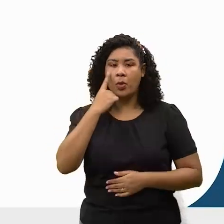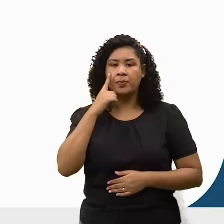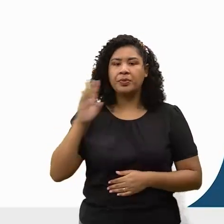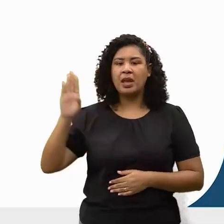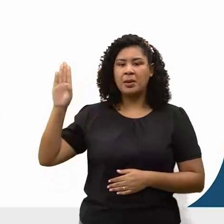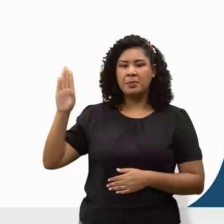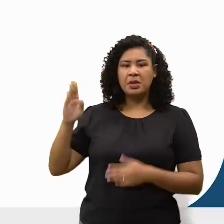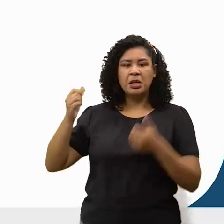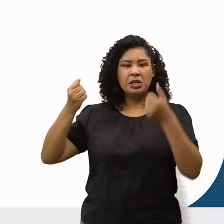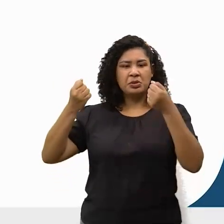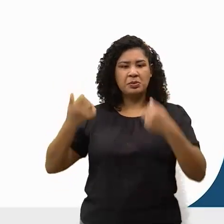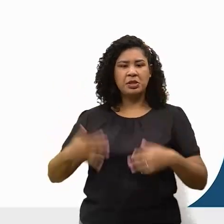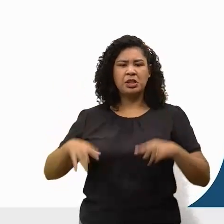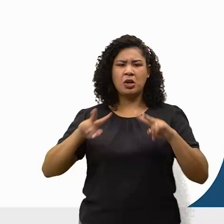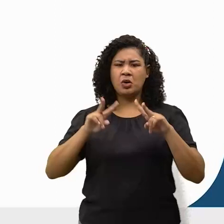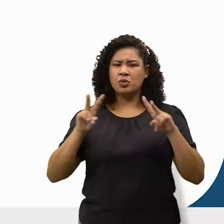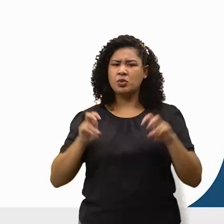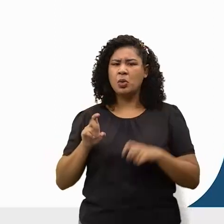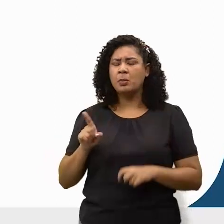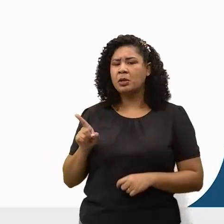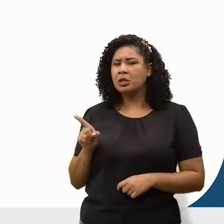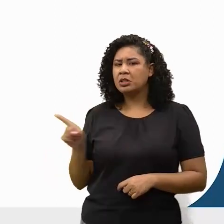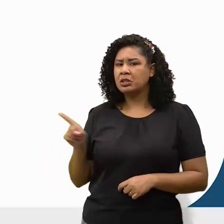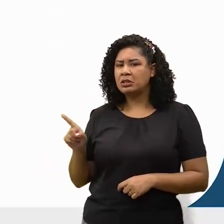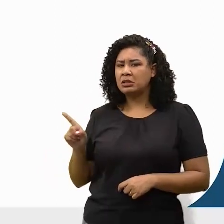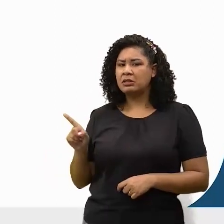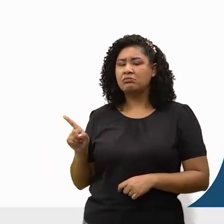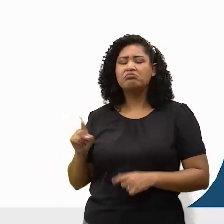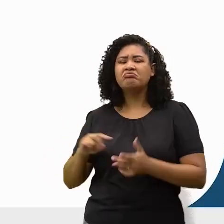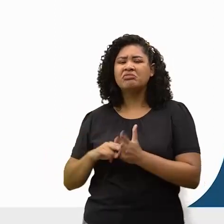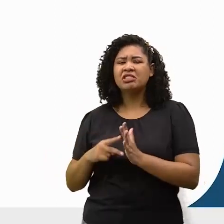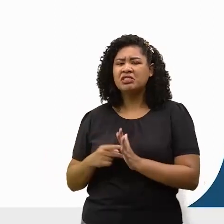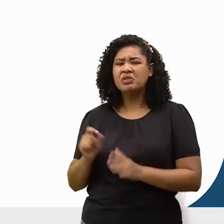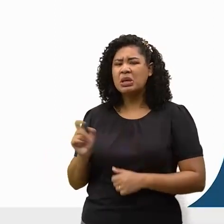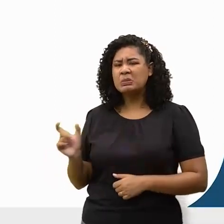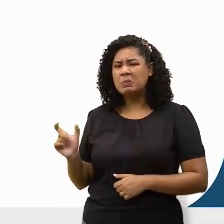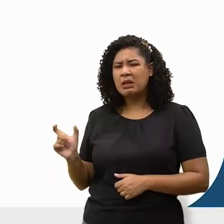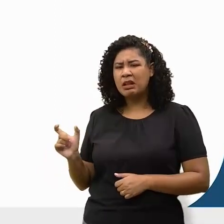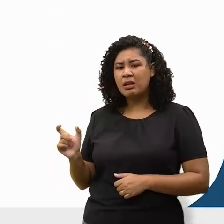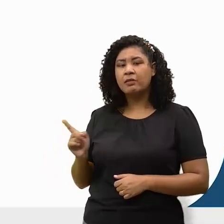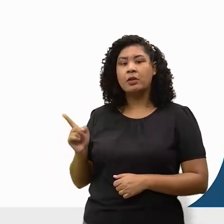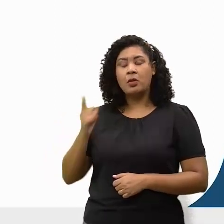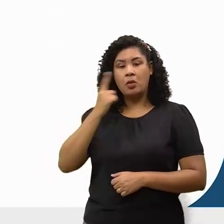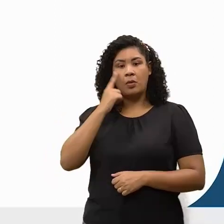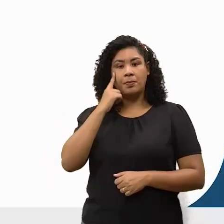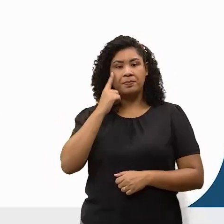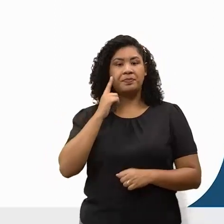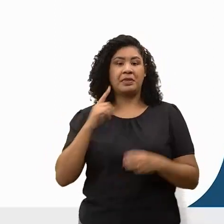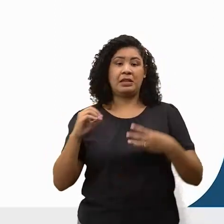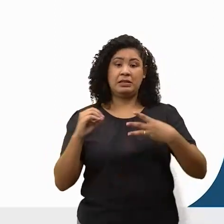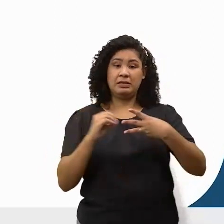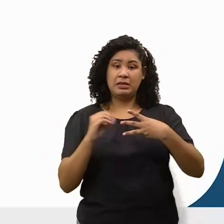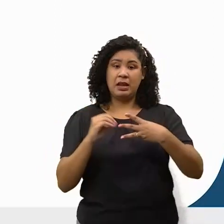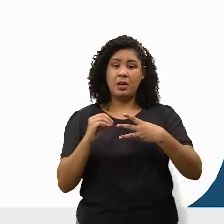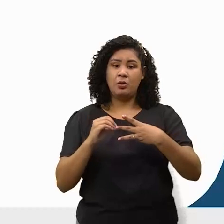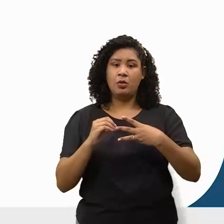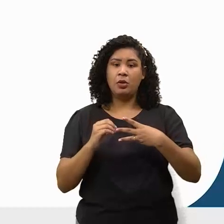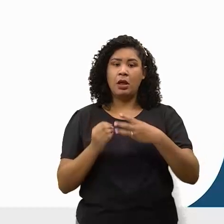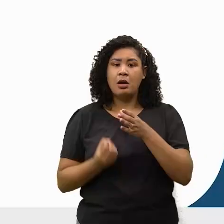nutrição autotrófica. Professor, o que é isso? É a capacidade que uma célula tem de produzir a própria